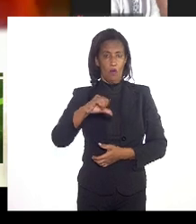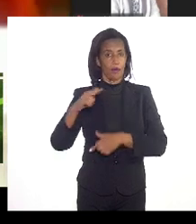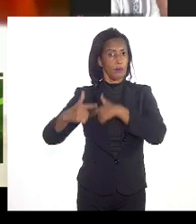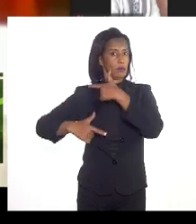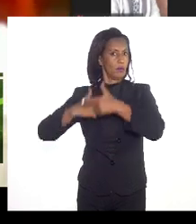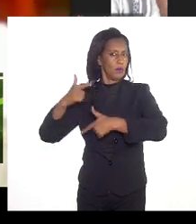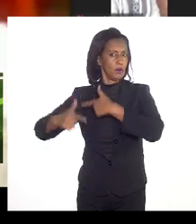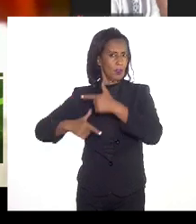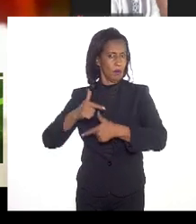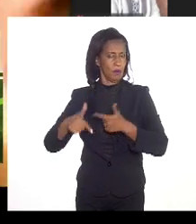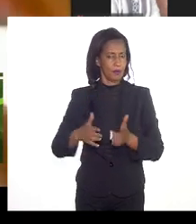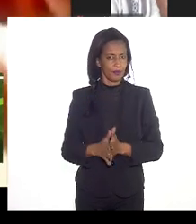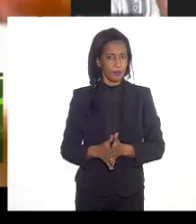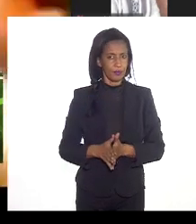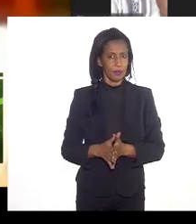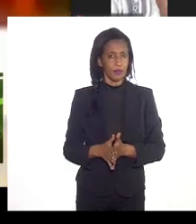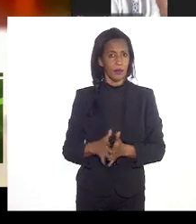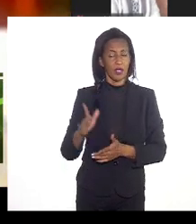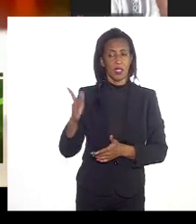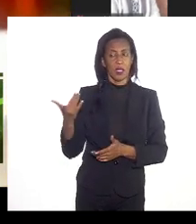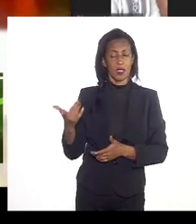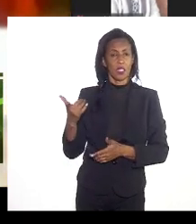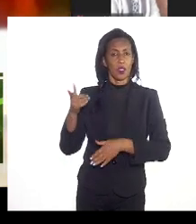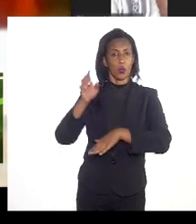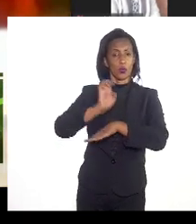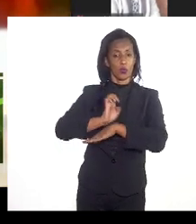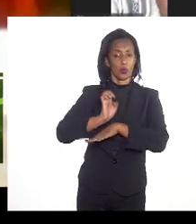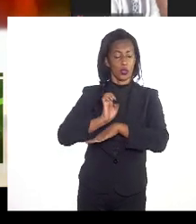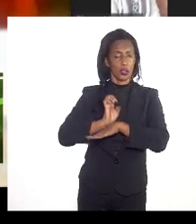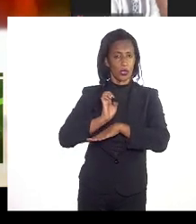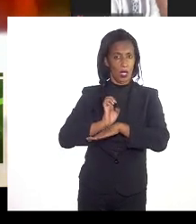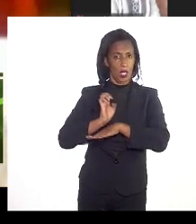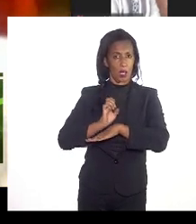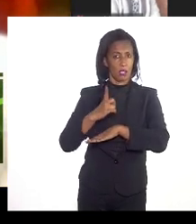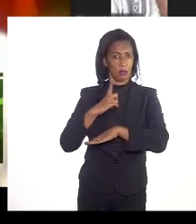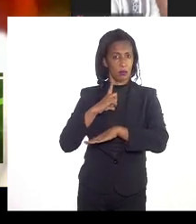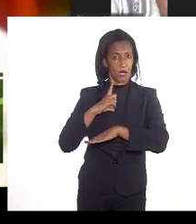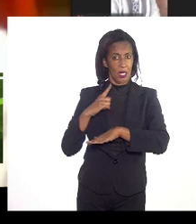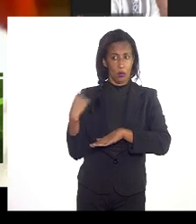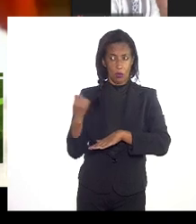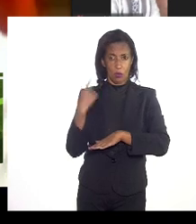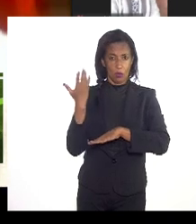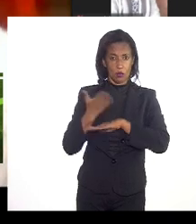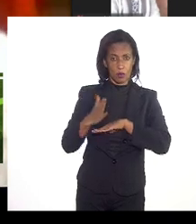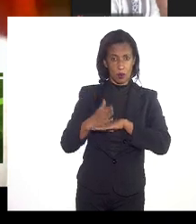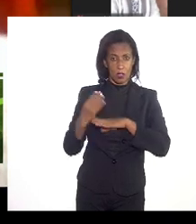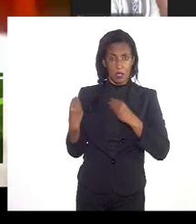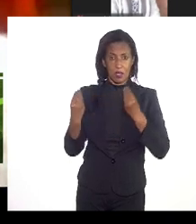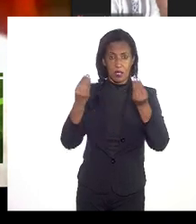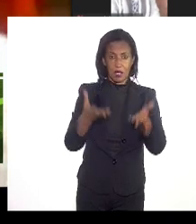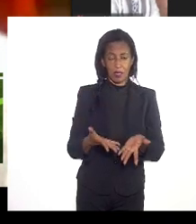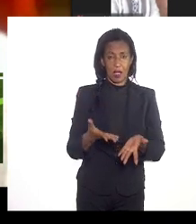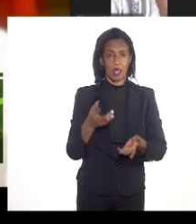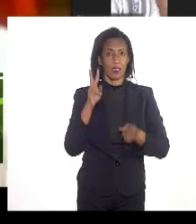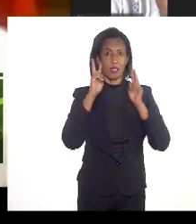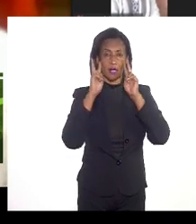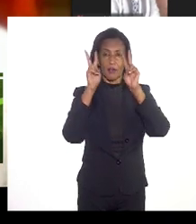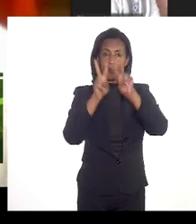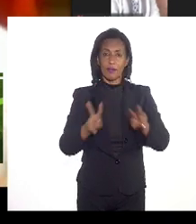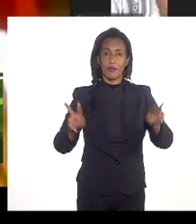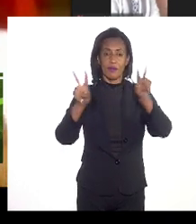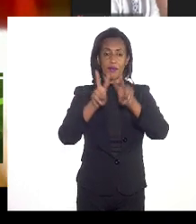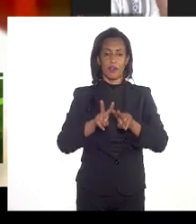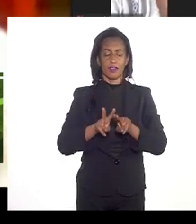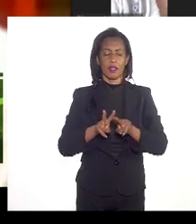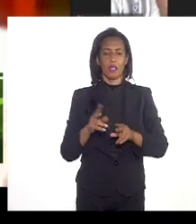Trabalho, que, no mínimo, possui status supralegal no nosso ordenamento e que traz justamente essa perspectiva, né, ao